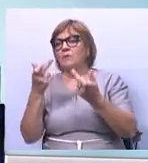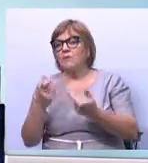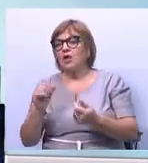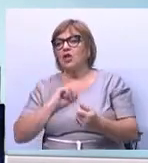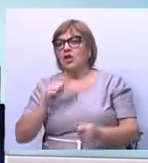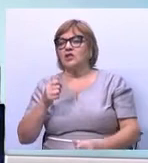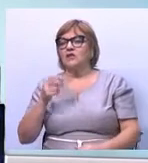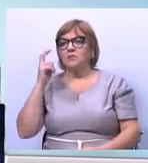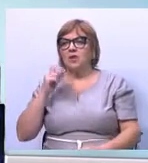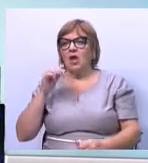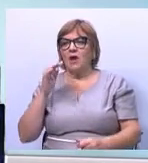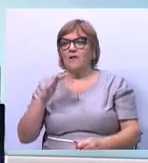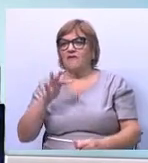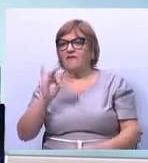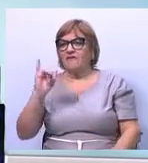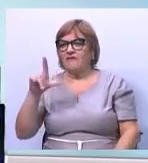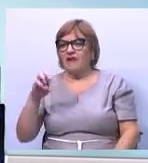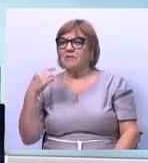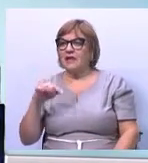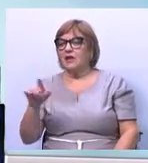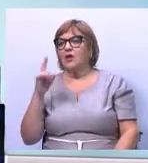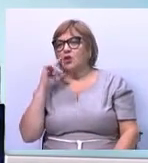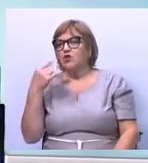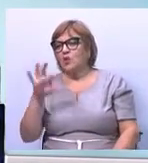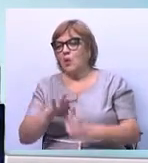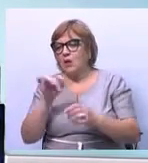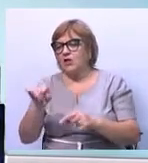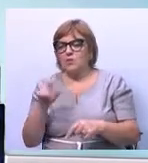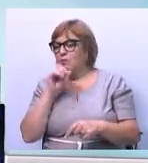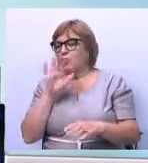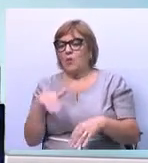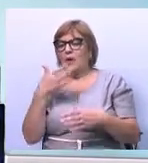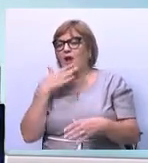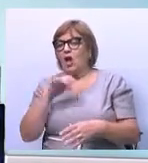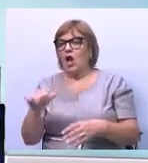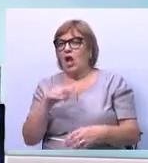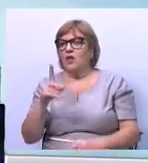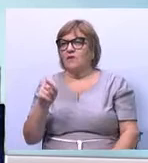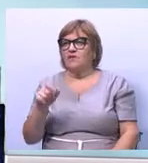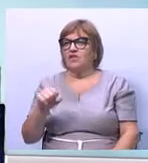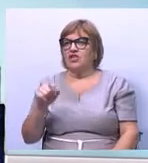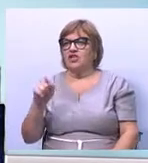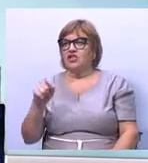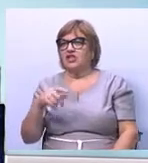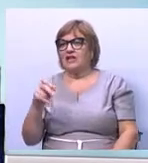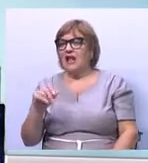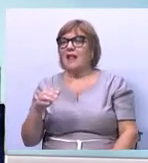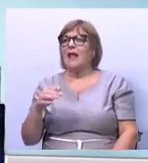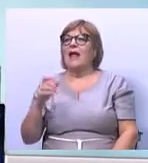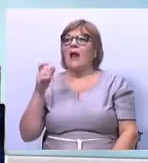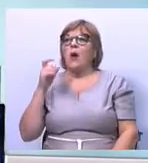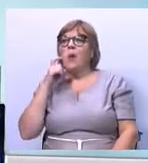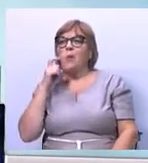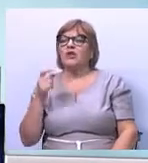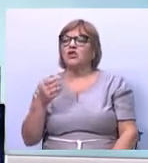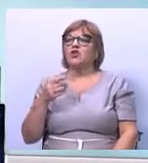nosso biofilme da nossa pele. Escolhi este em específico por causa disso, mas de facto qualquer óleo vegetal, como amêndoas doces, óleo vegetal de coco,